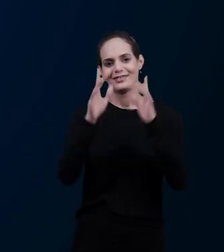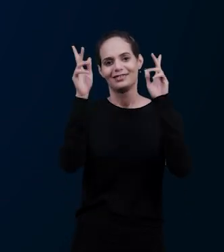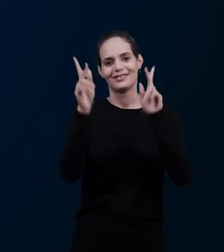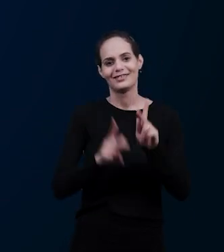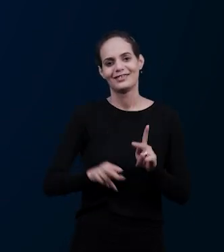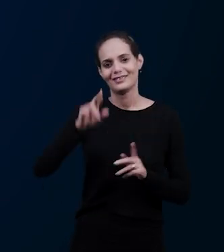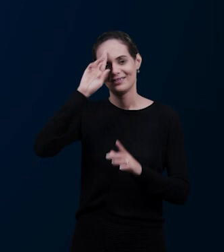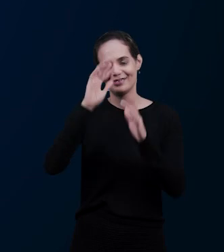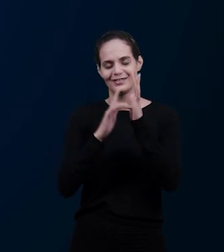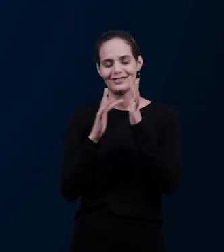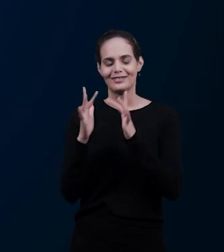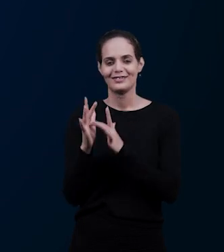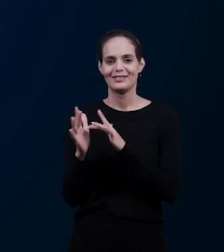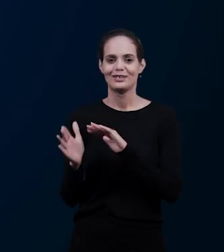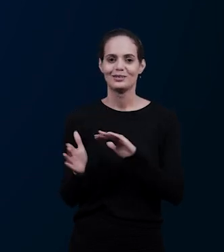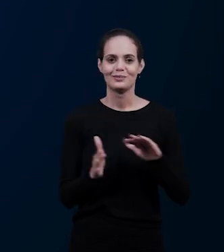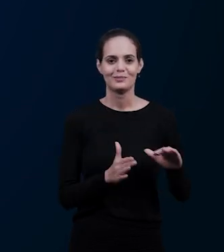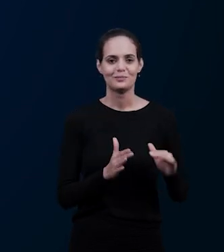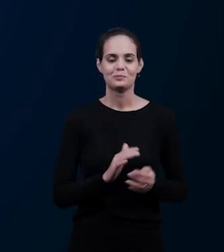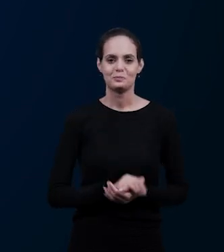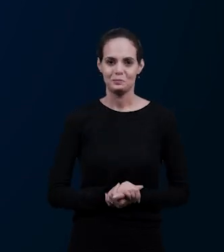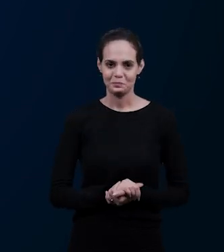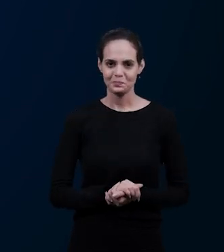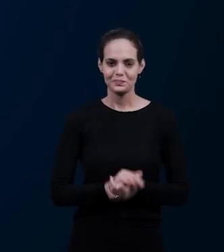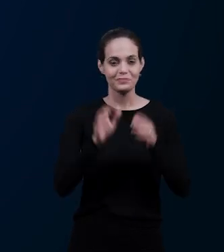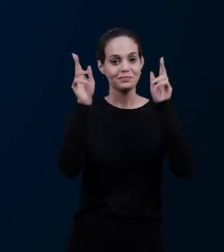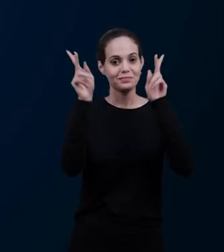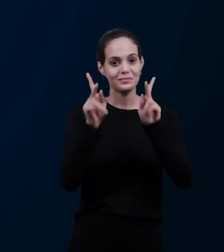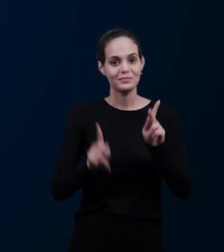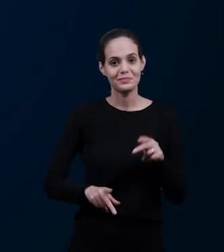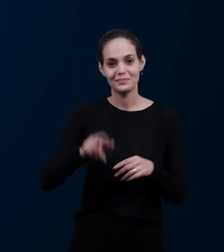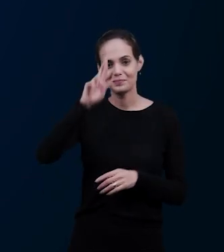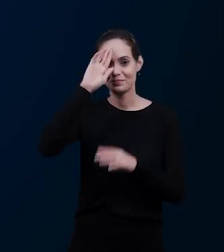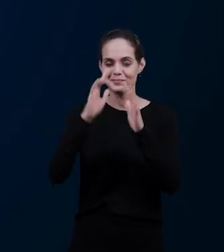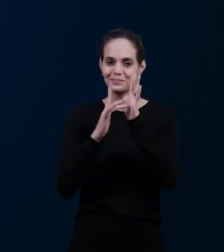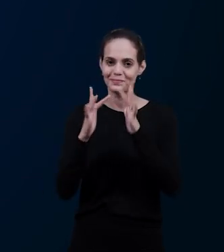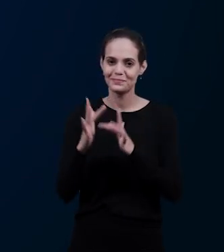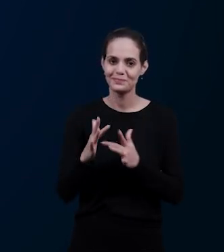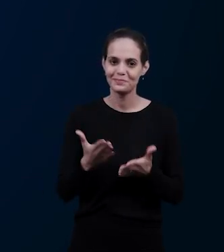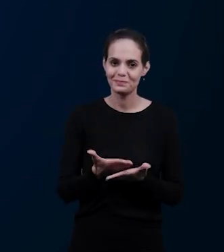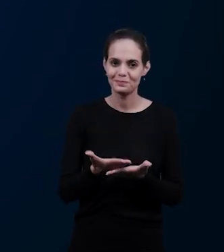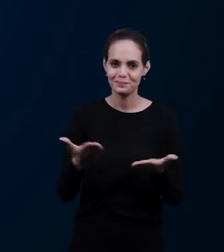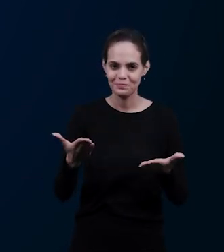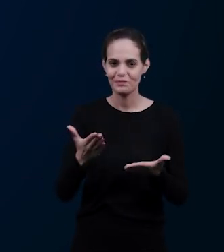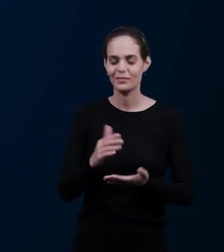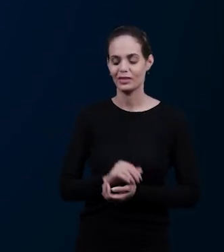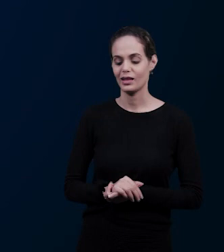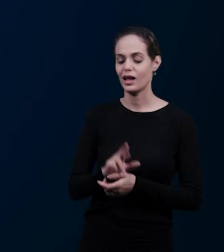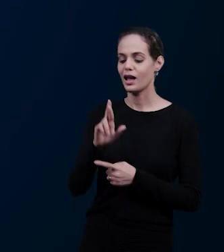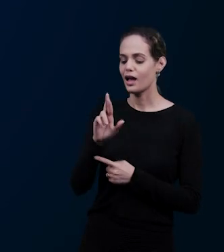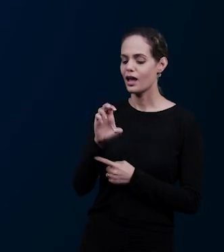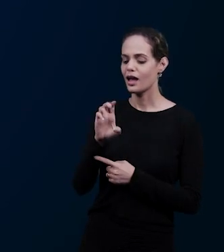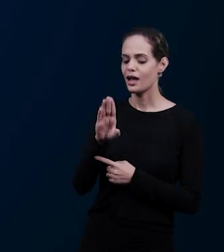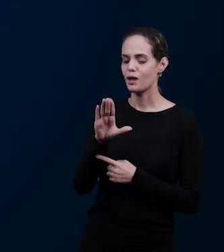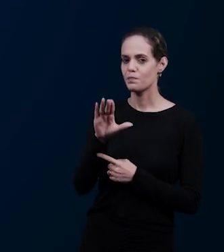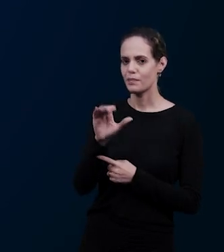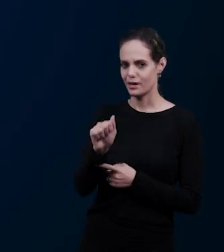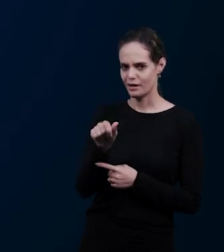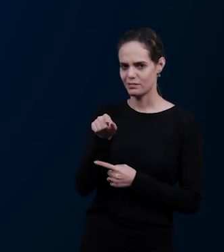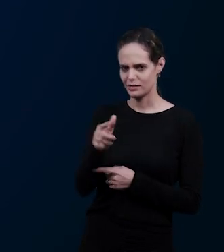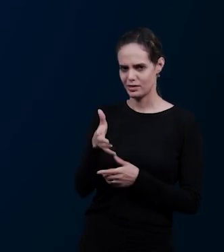obra do Senhor Jesus. A paz do Senhor Jesus, irmãos. Paz Senhor, irmãos.